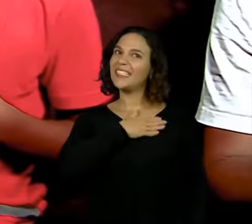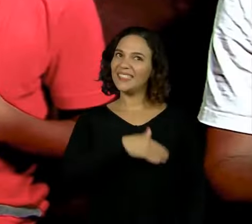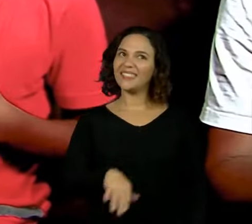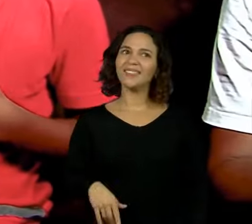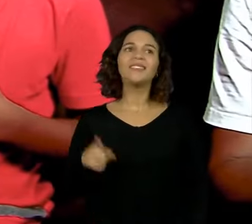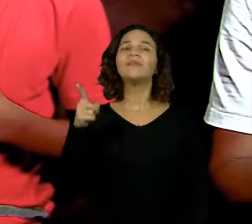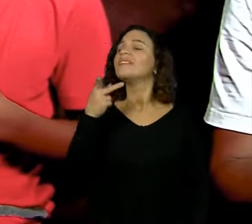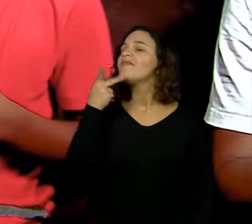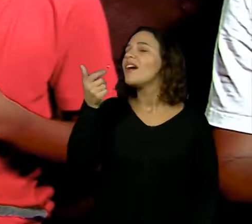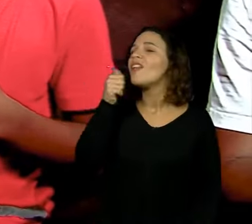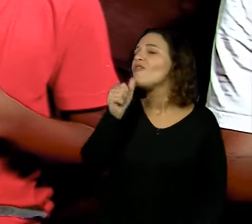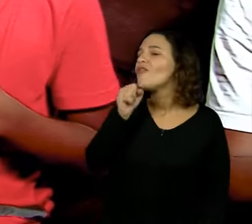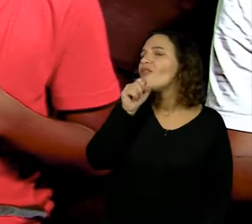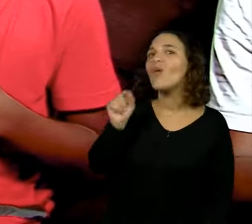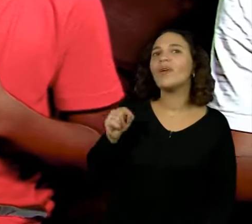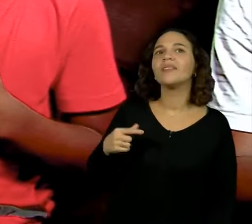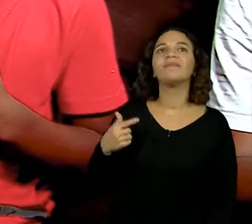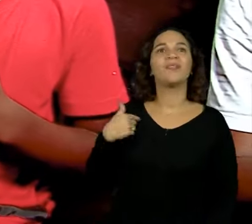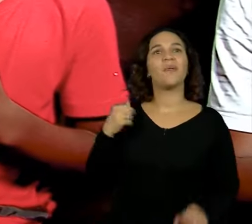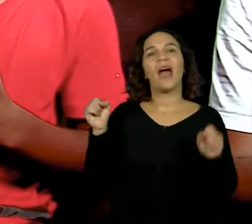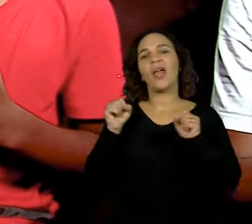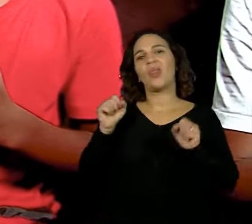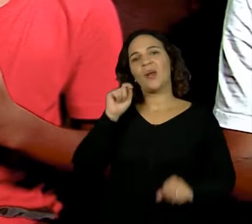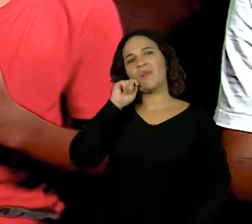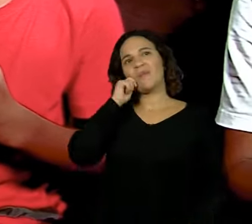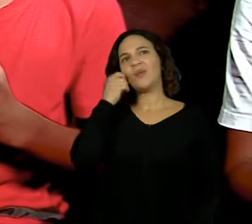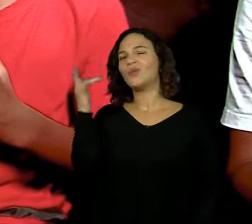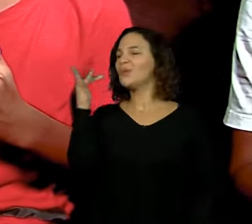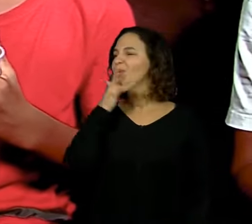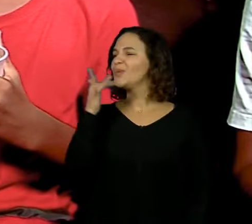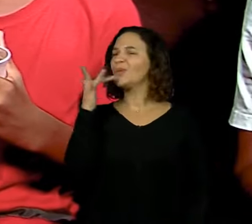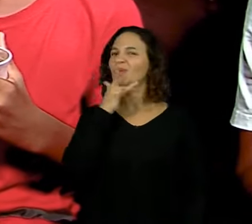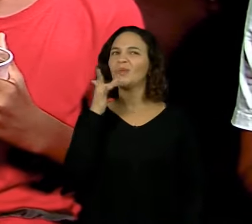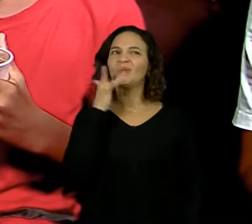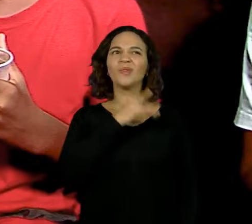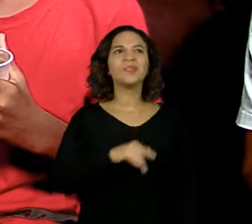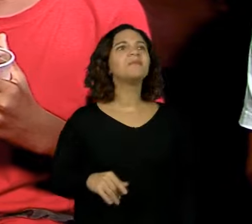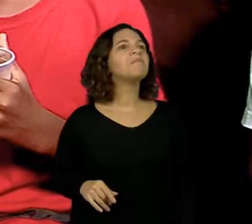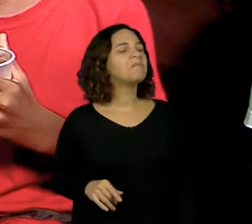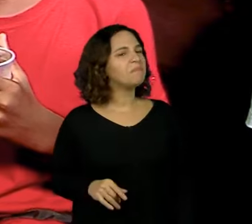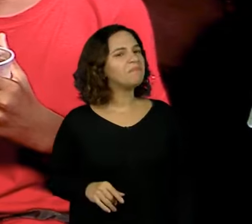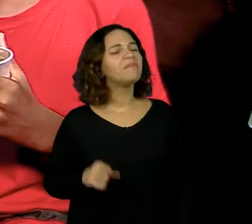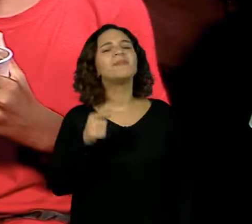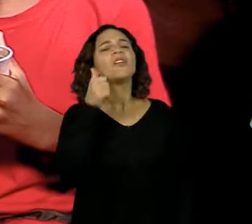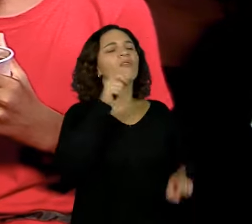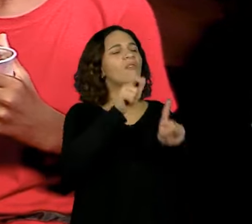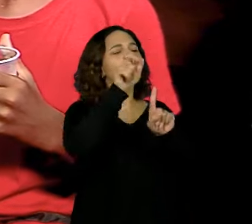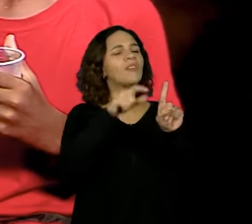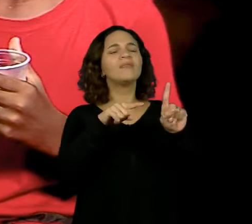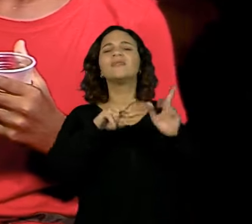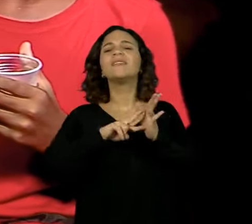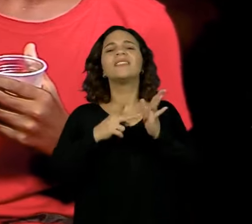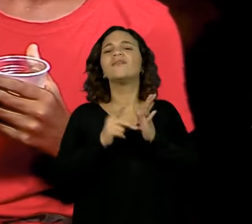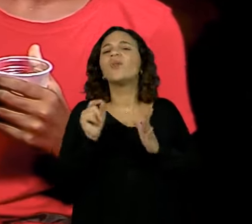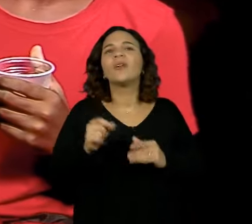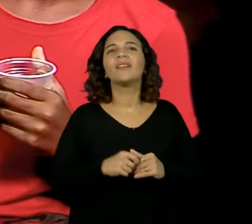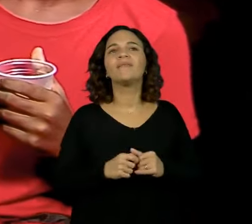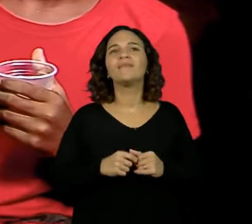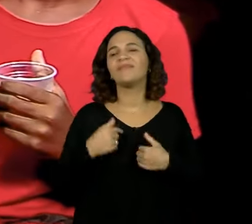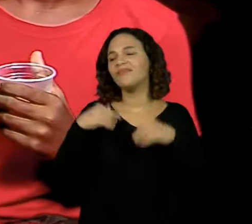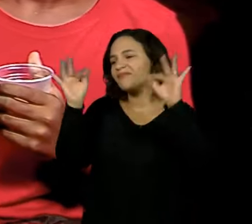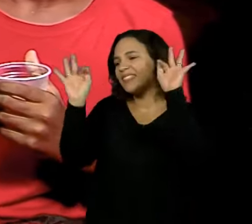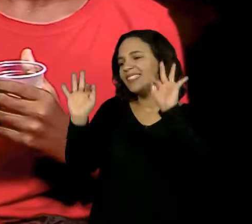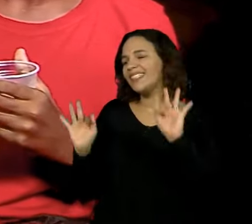você diria para sua vovó? Que adorei o pão. Muito bom, muito bom. O que, que ela significa para você? É